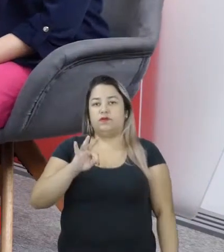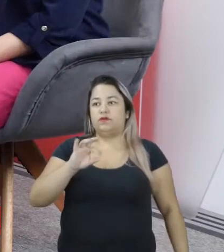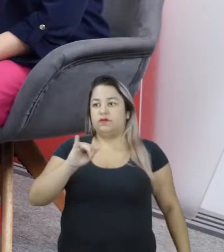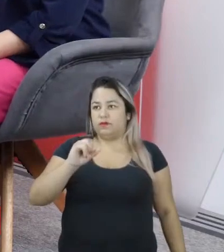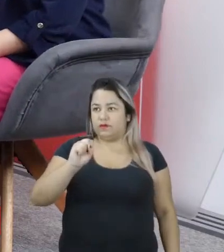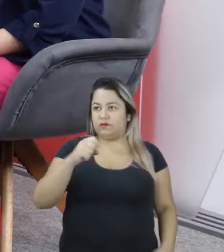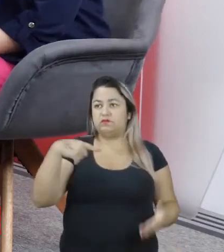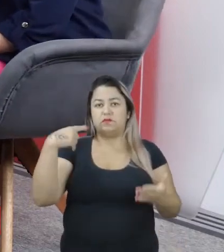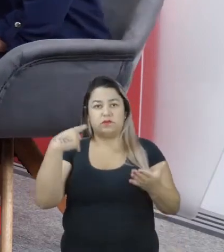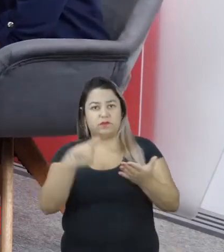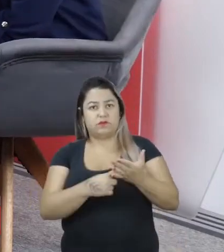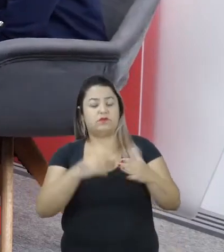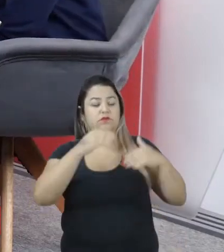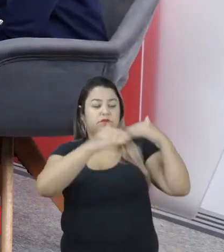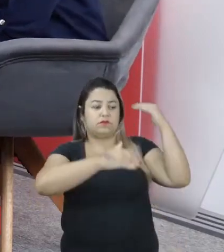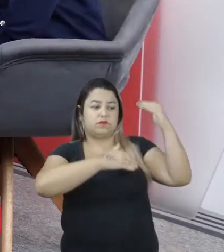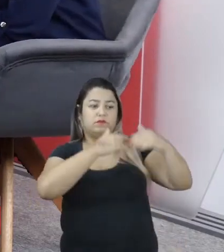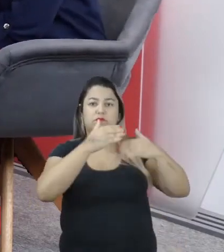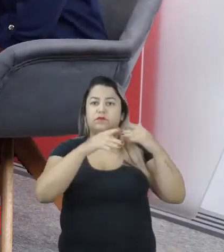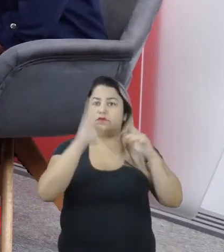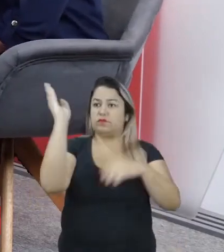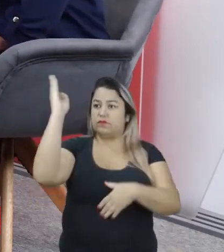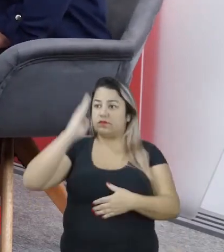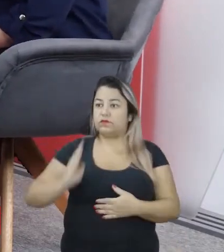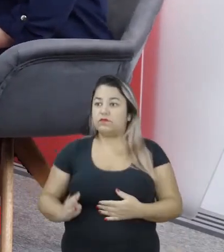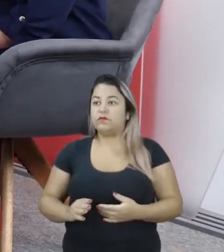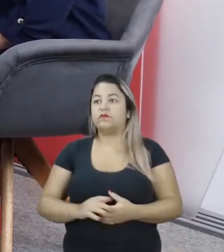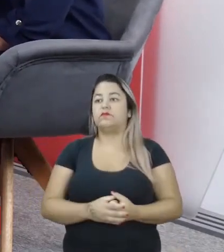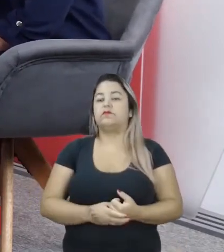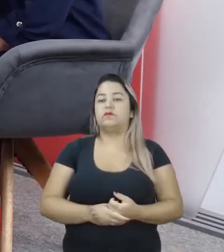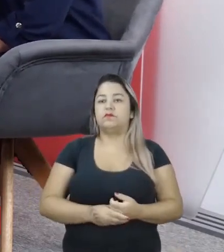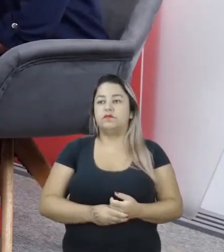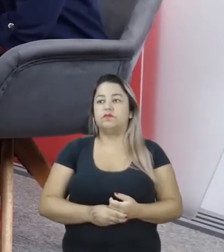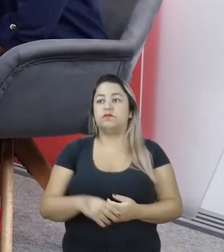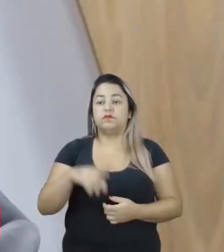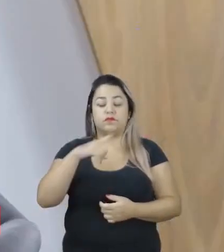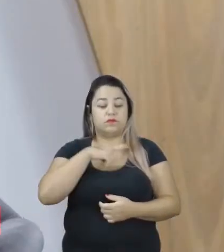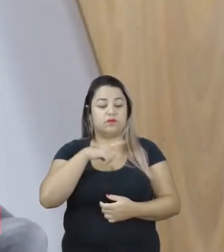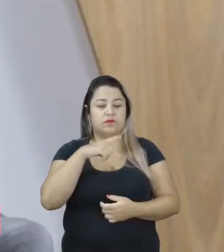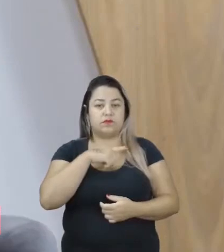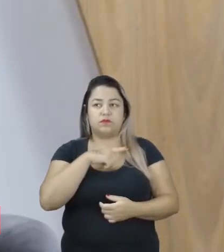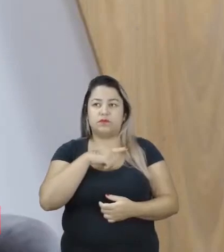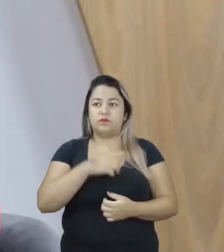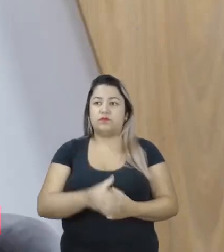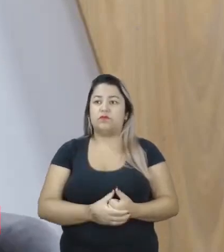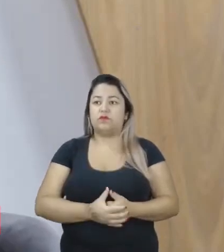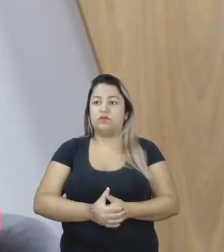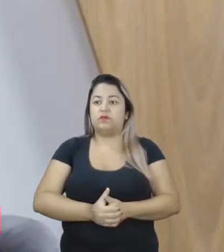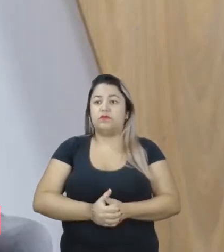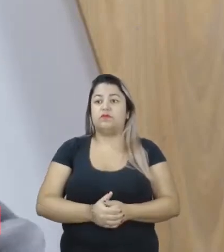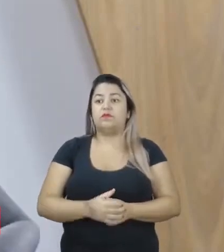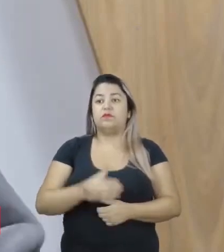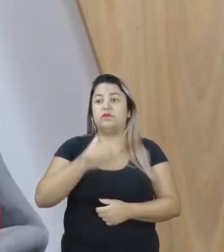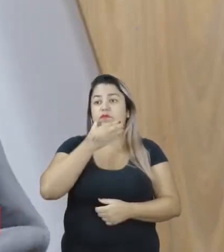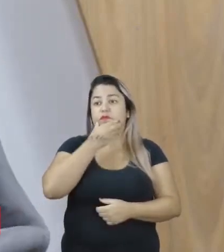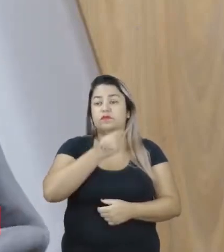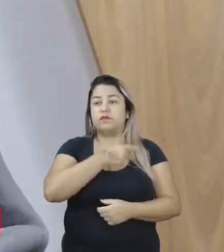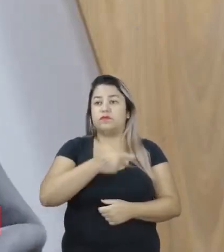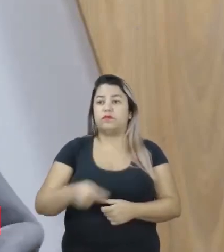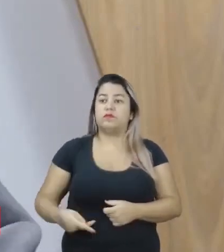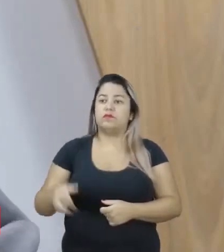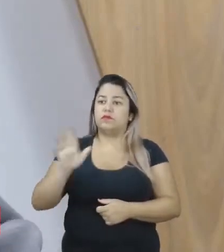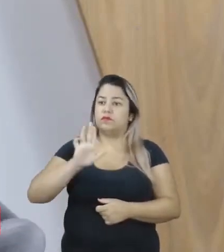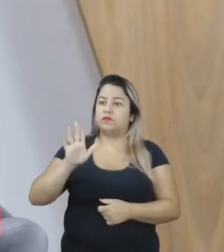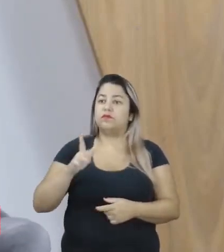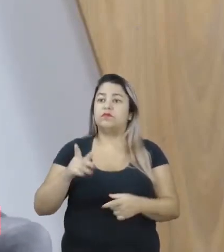e comprometidas com o desenvolvimento do Brasil. Olha, Amanda, a gente teve, recentemente, né, o presidente Lula recriou